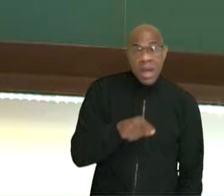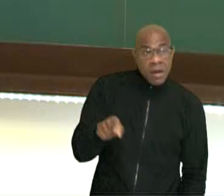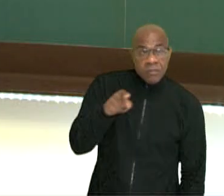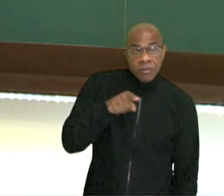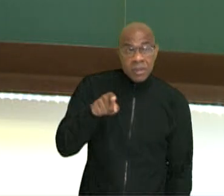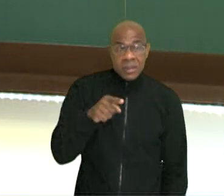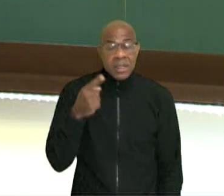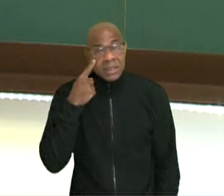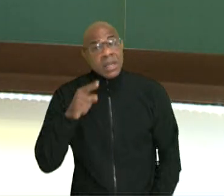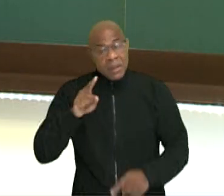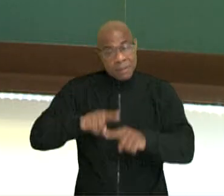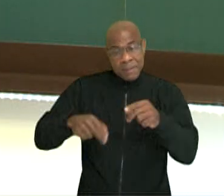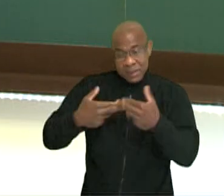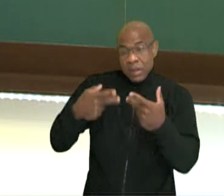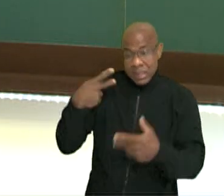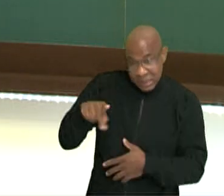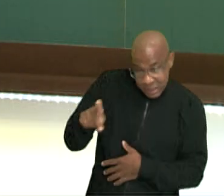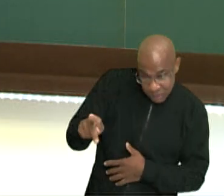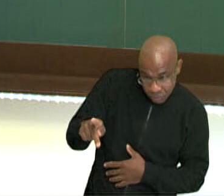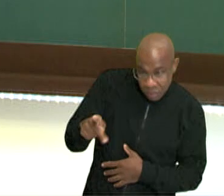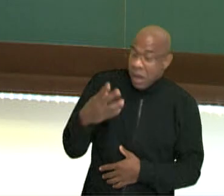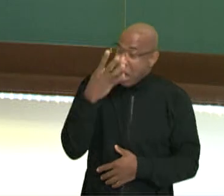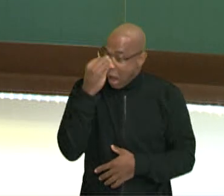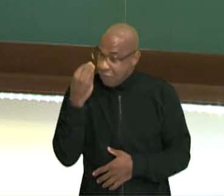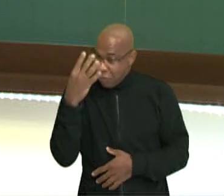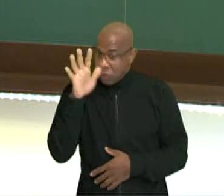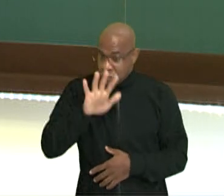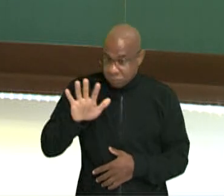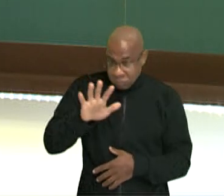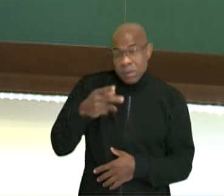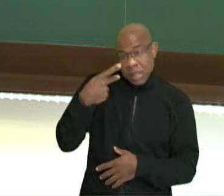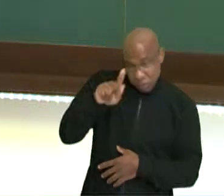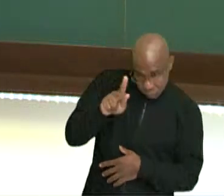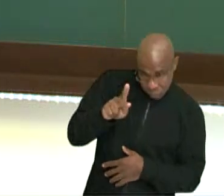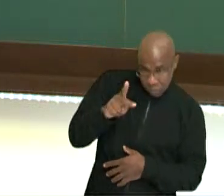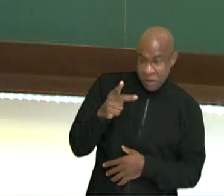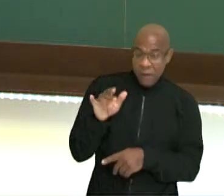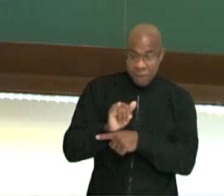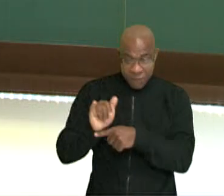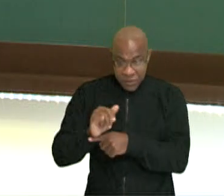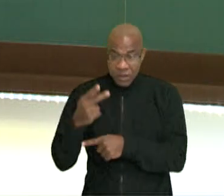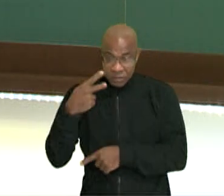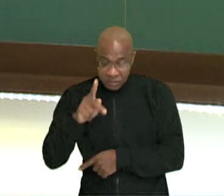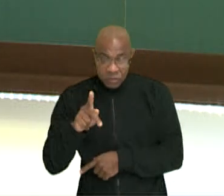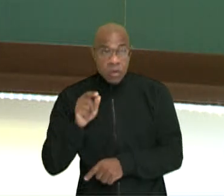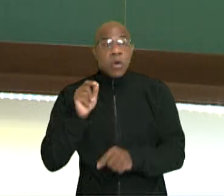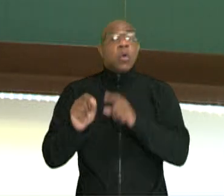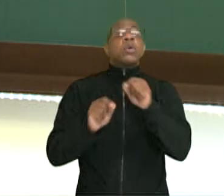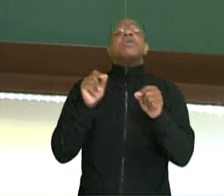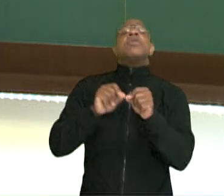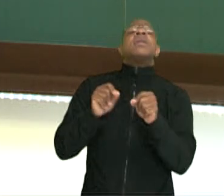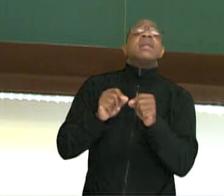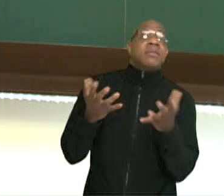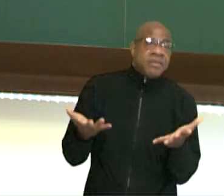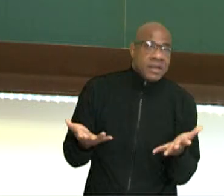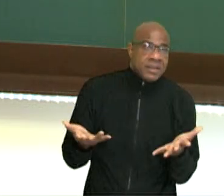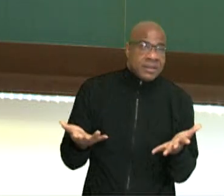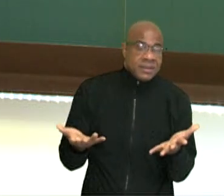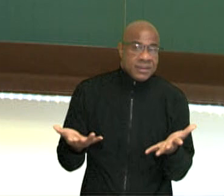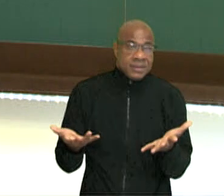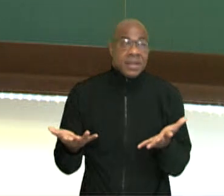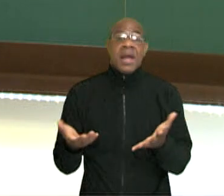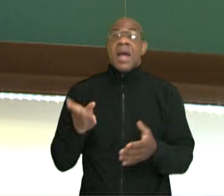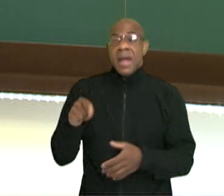aqui se o material é seu, se é uma foto, um texto, um vídeo. E que você faz o que aqui nessa dica?